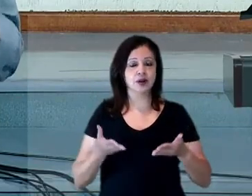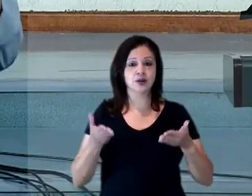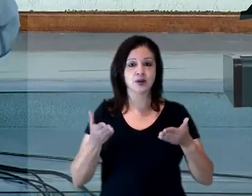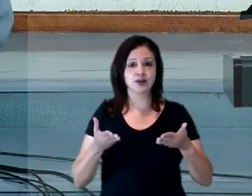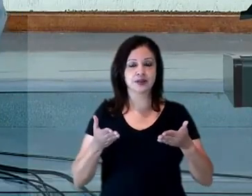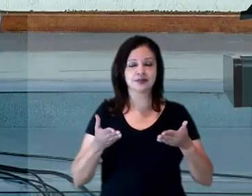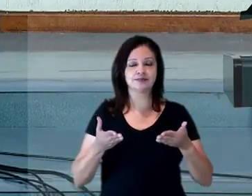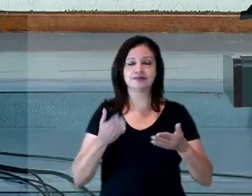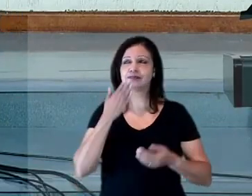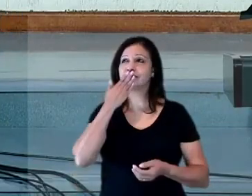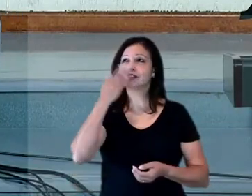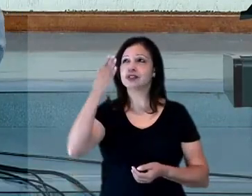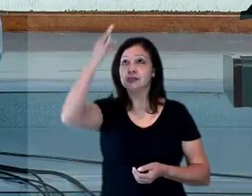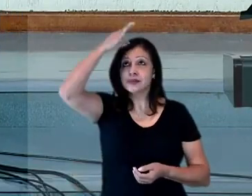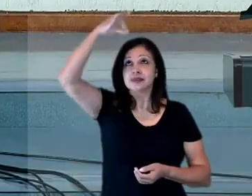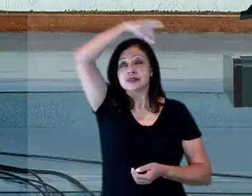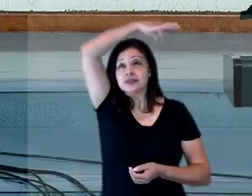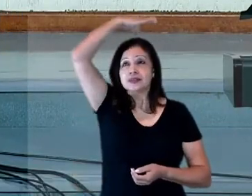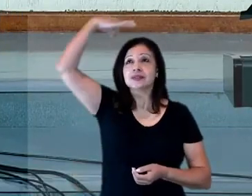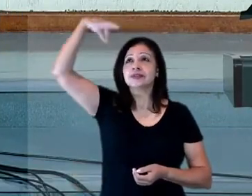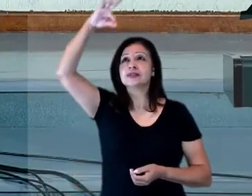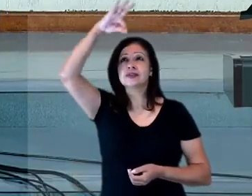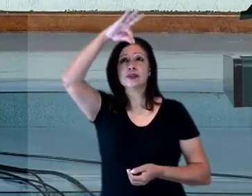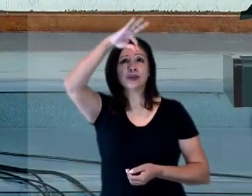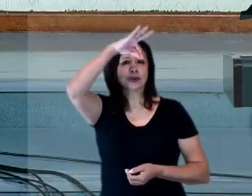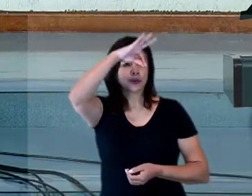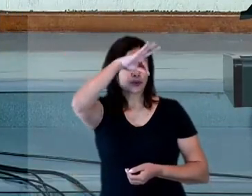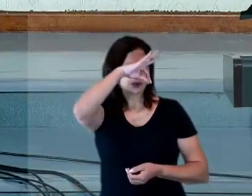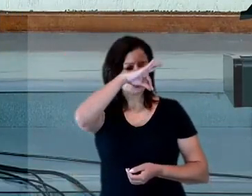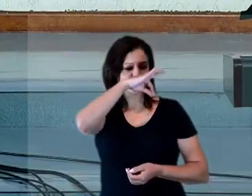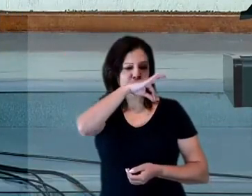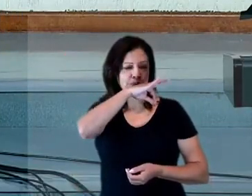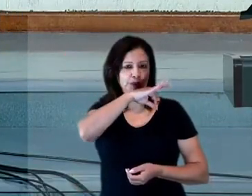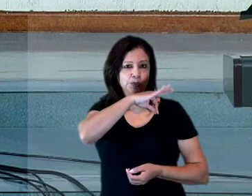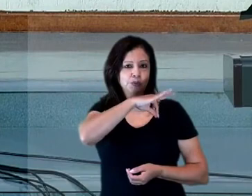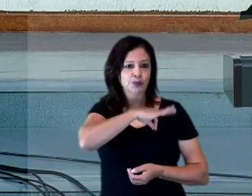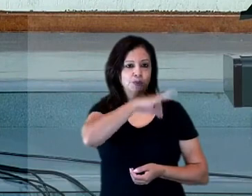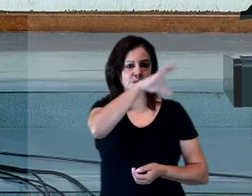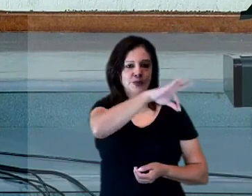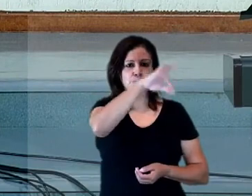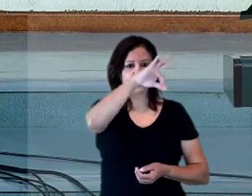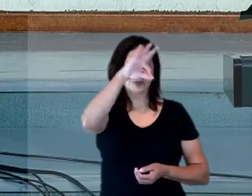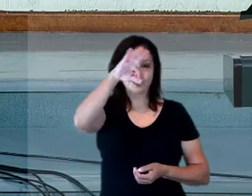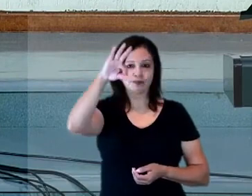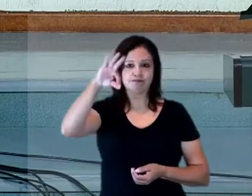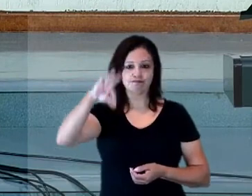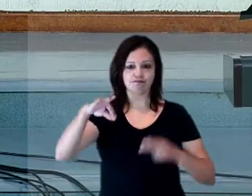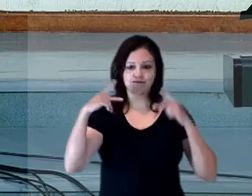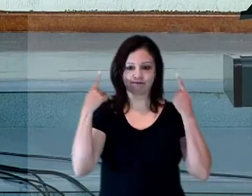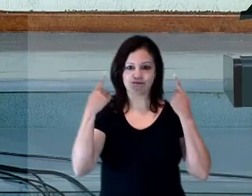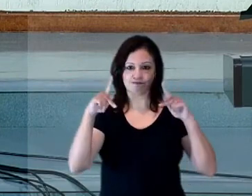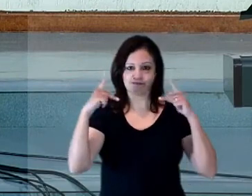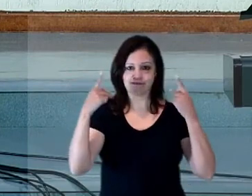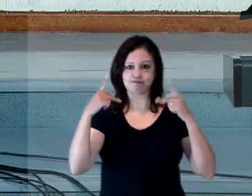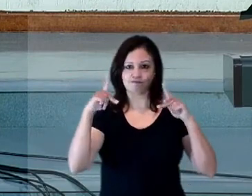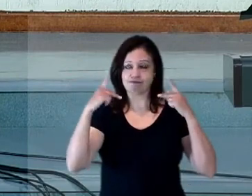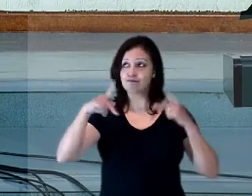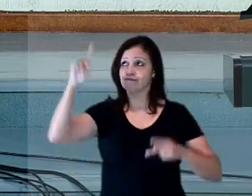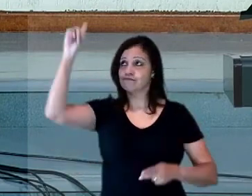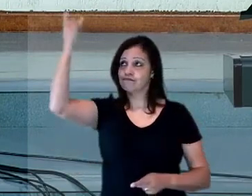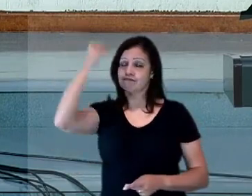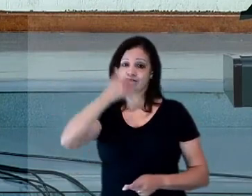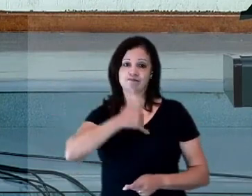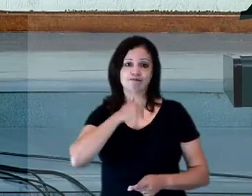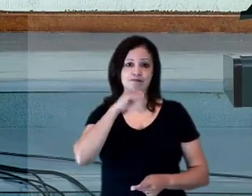que o Espírito Santo te visite e que diante deste culto, dessa mensagem que o Senhor vai trazer para nós e que já compartilhou com o coração do Paulo, presbítero